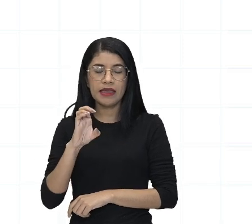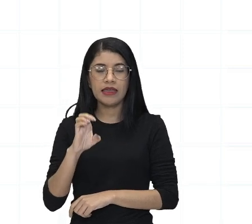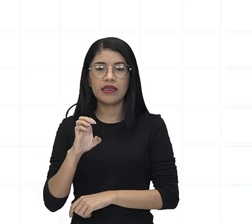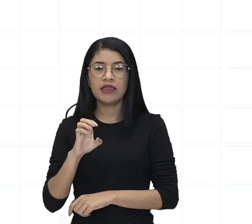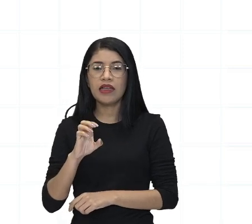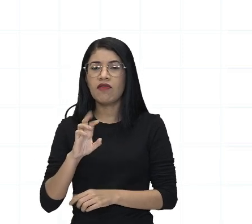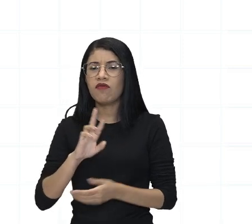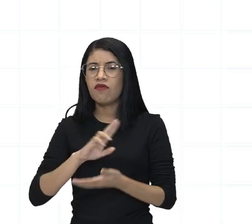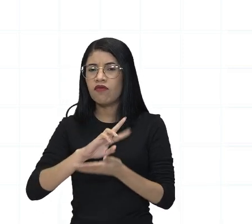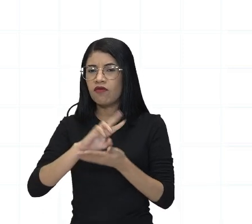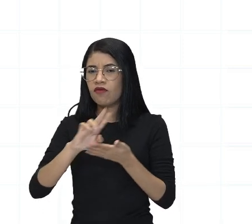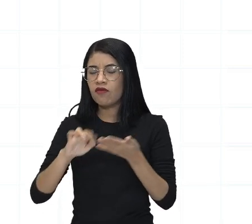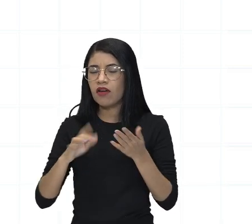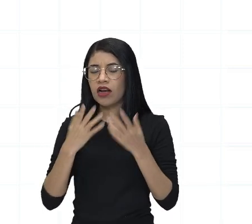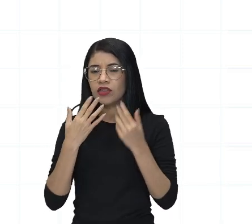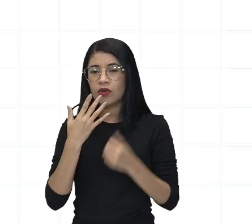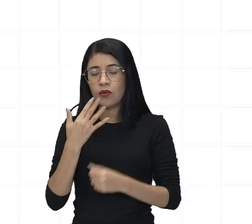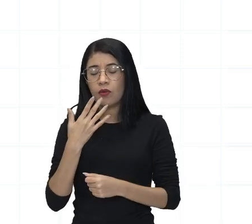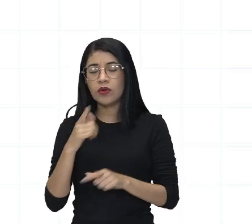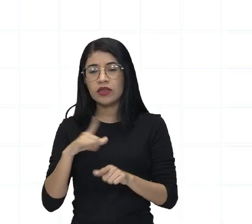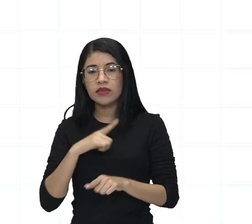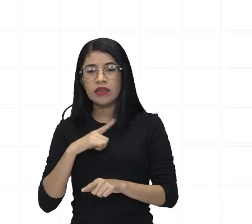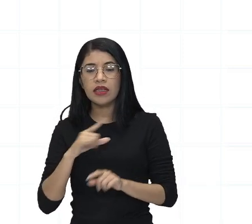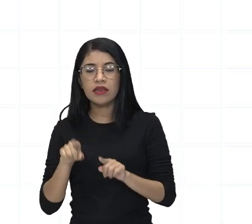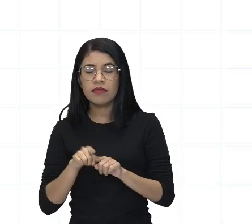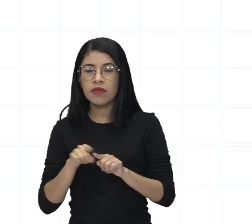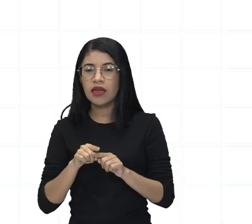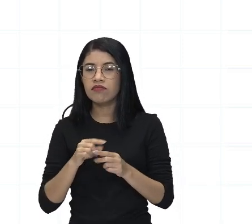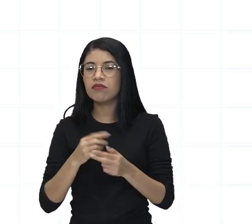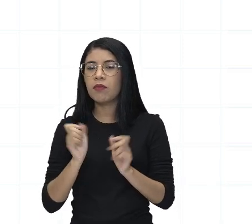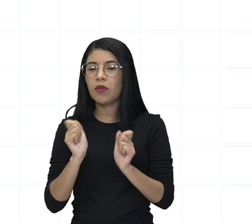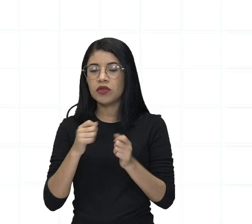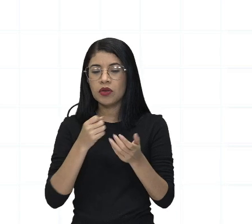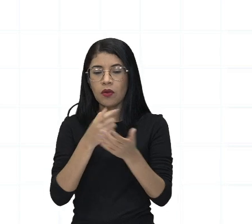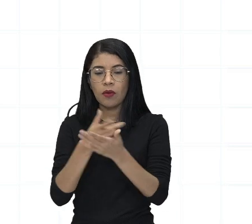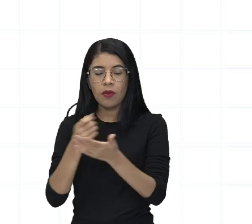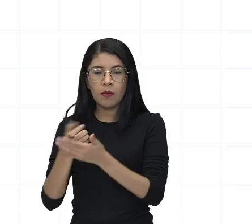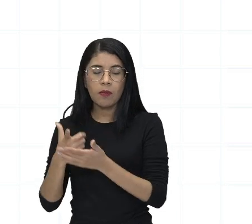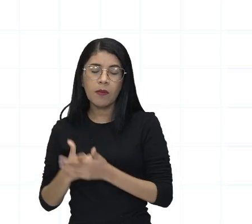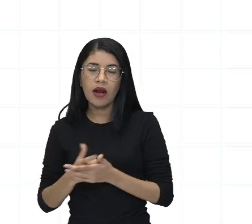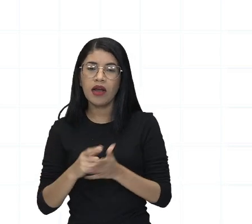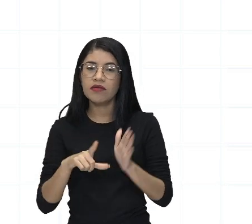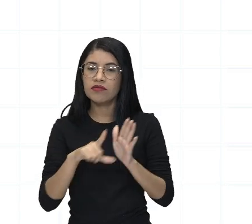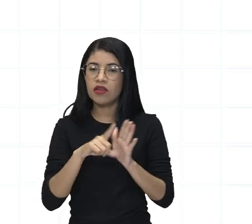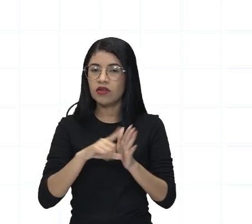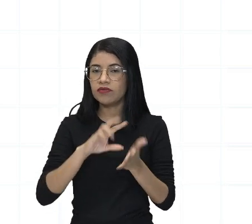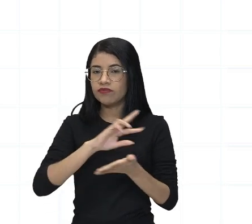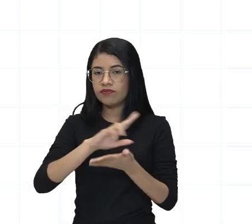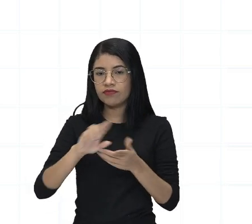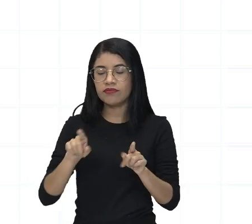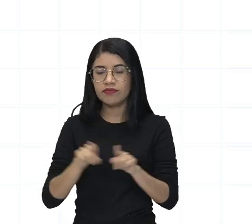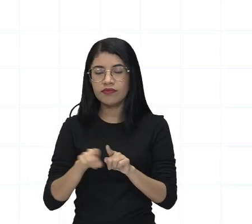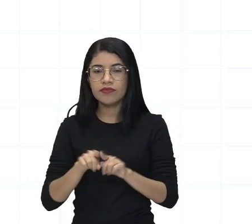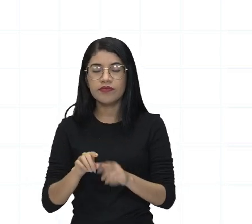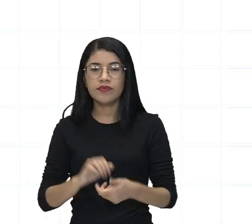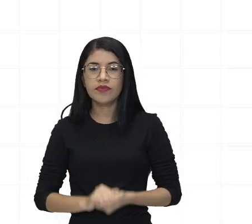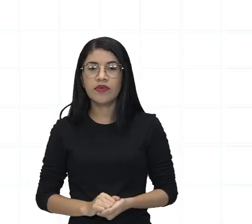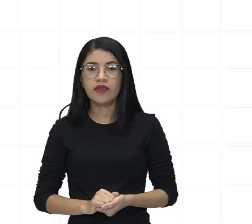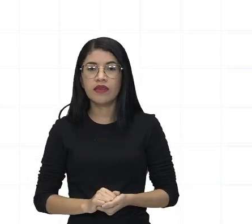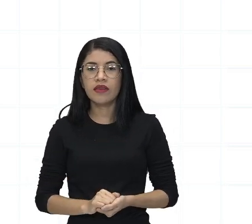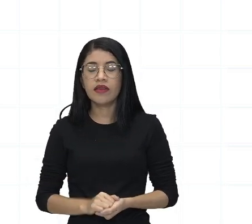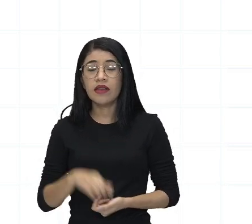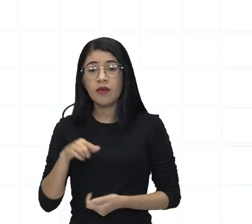diferentes, que podem ser encontradas na maioria das lojas de materiais de escritório. Bem, essas obras desse